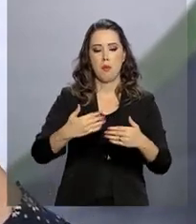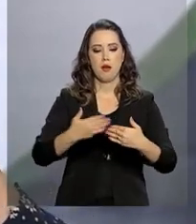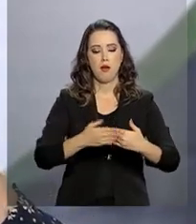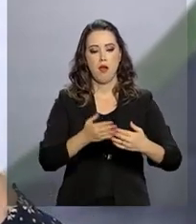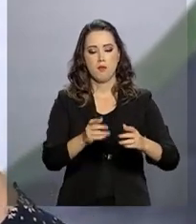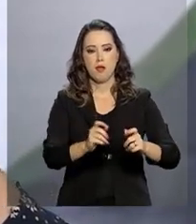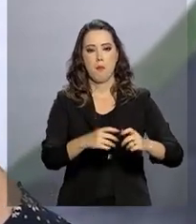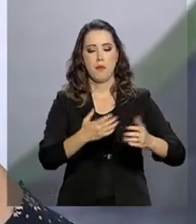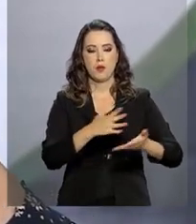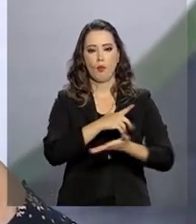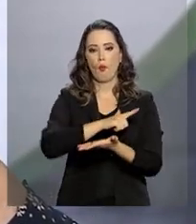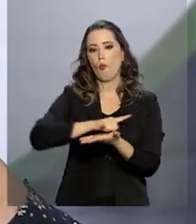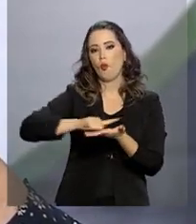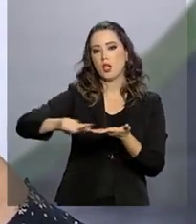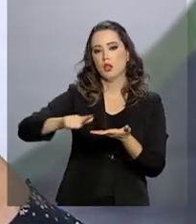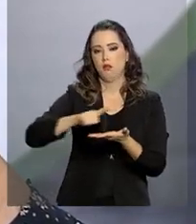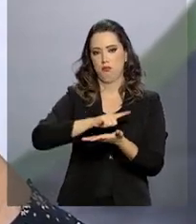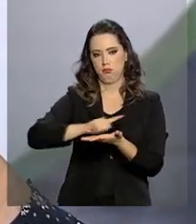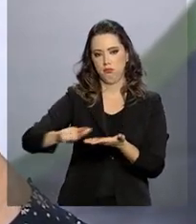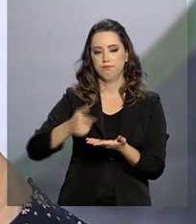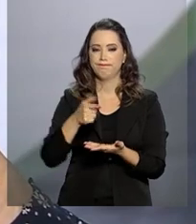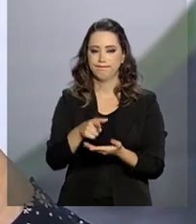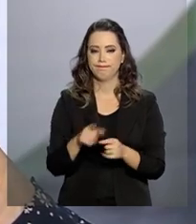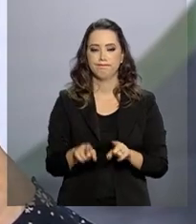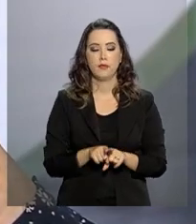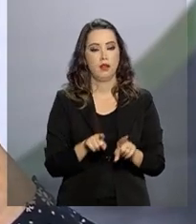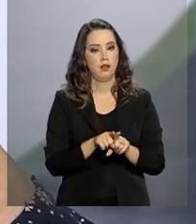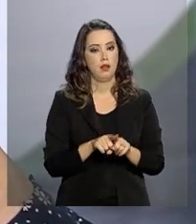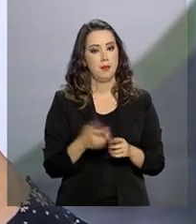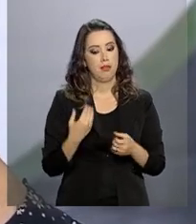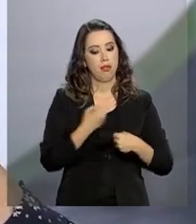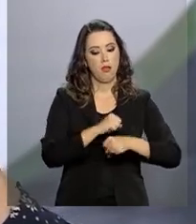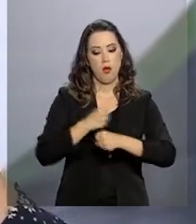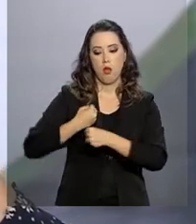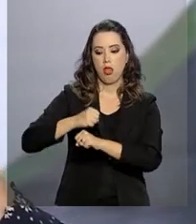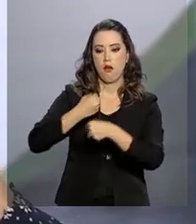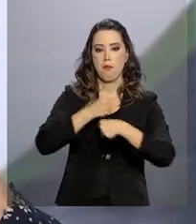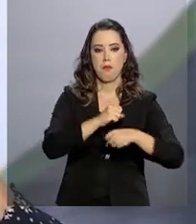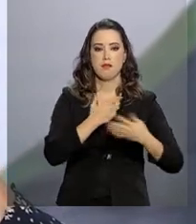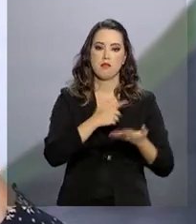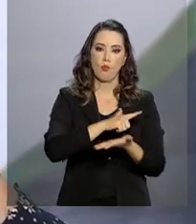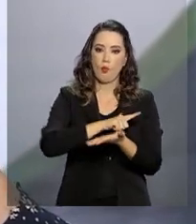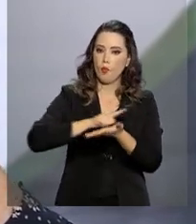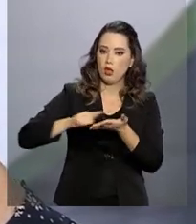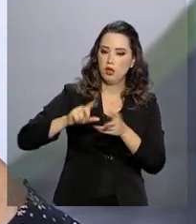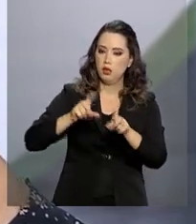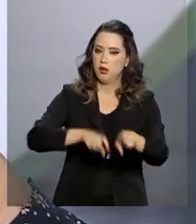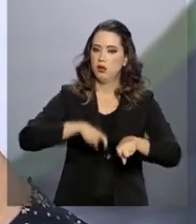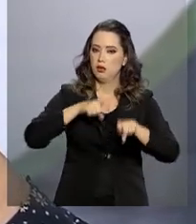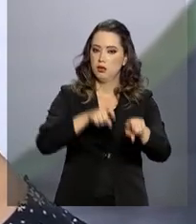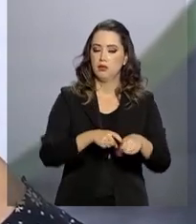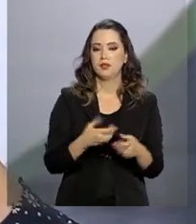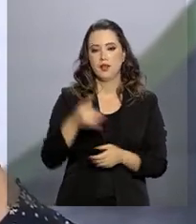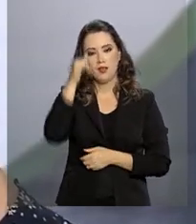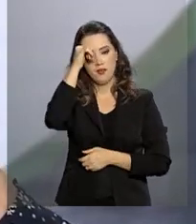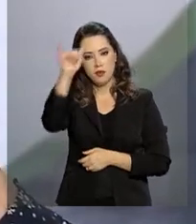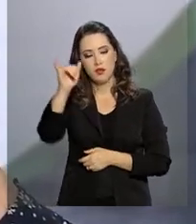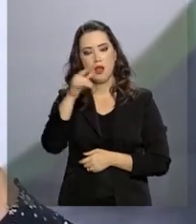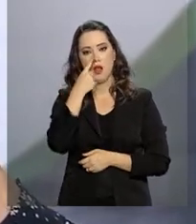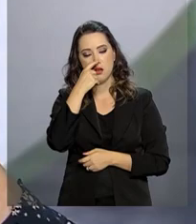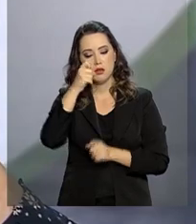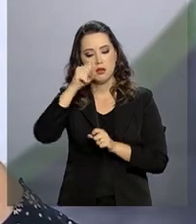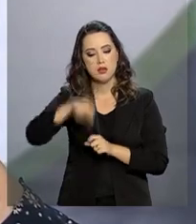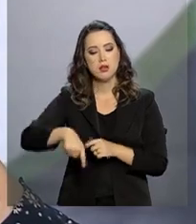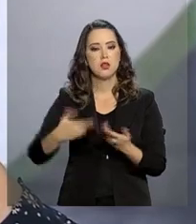terras a questão da limpeza urbana e rural de uma forma geral é evitar de acumular lixo os